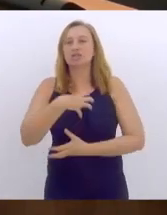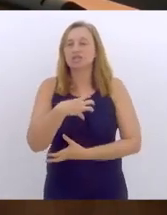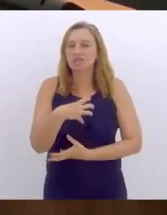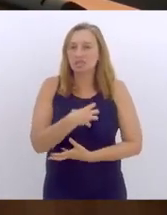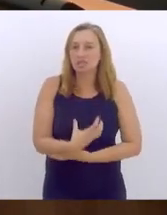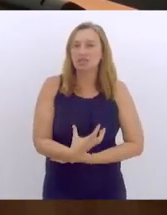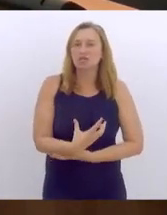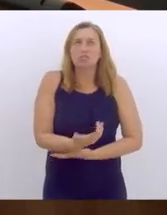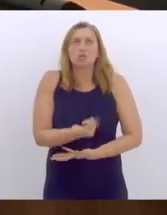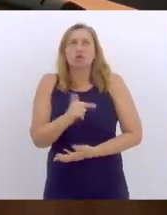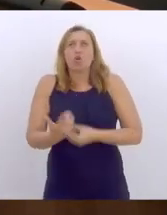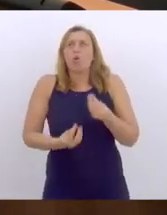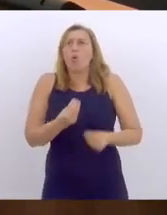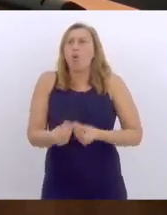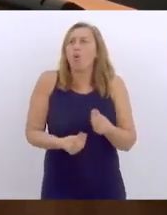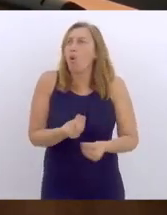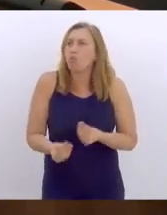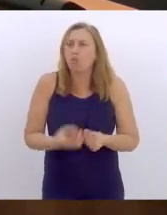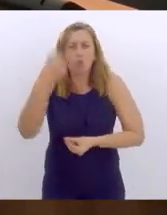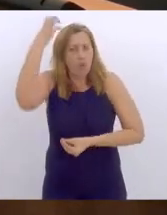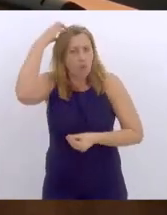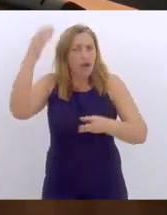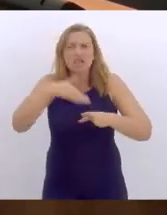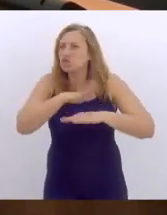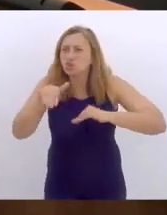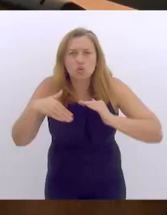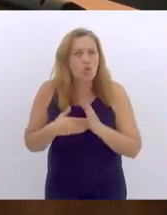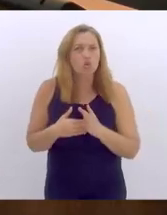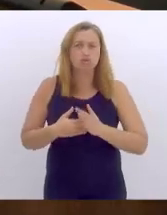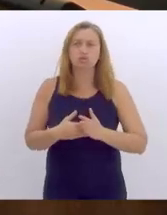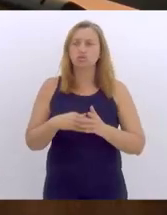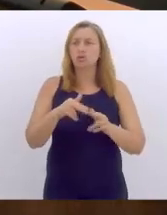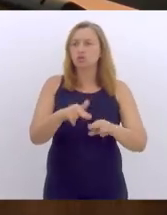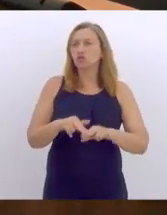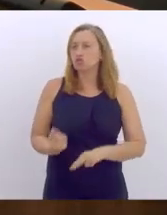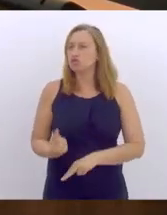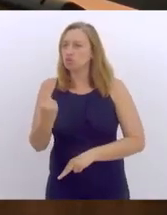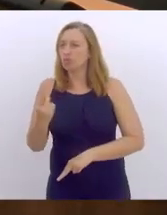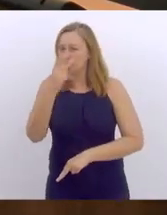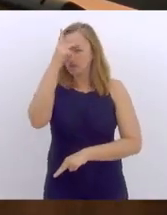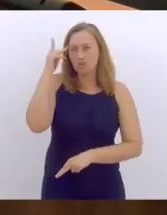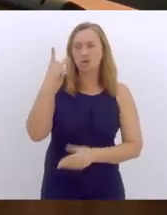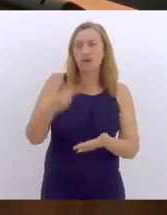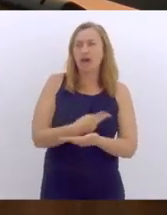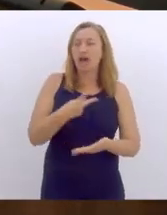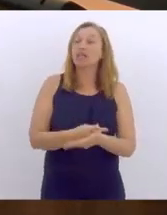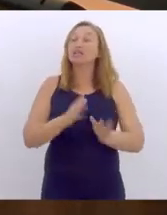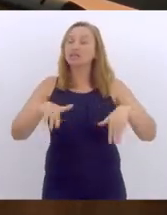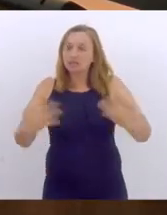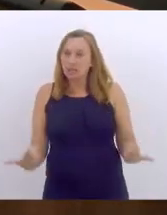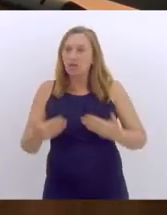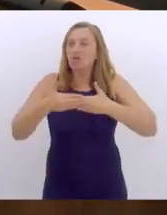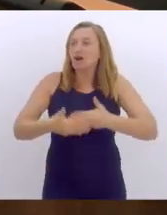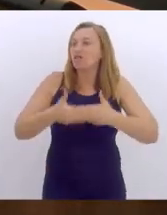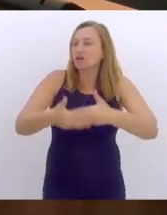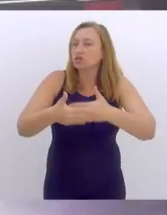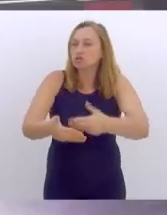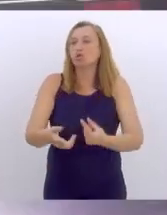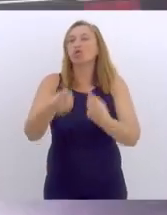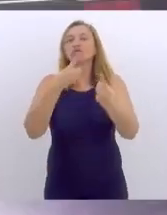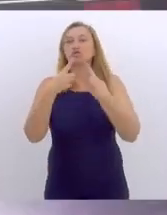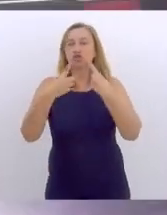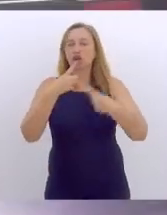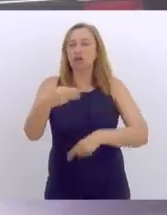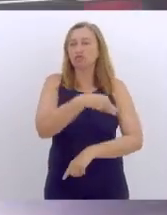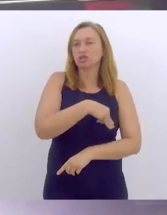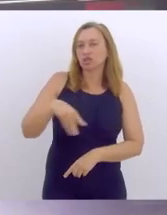dá para culpabilizar as torcidas completamente sobre isso. Então, a gente avançou no bom diálogo com o Ministério